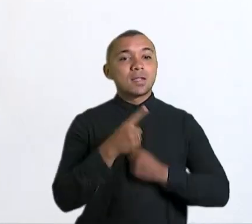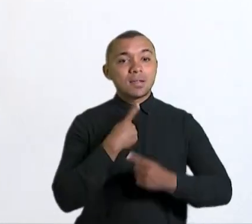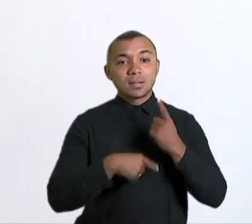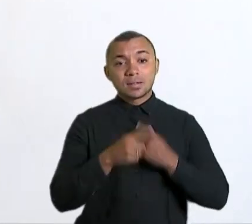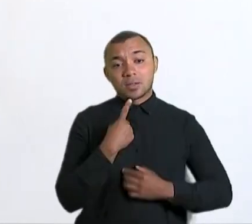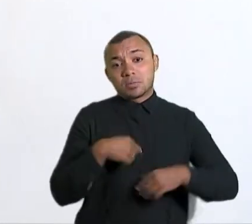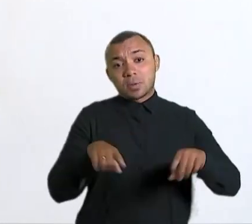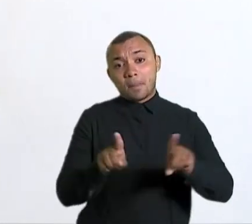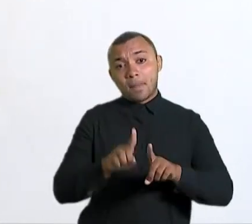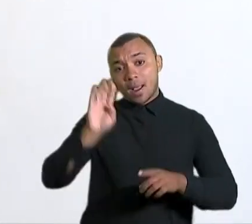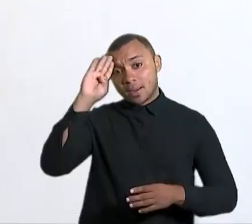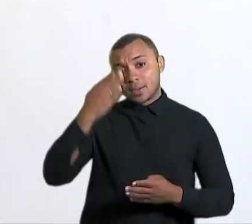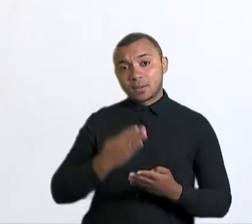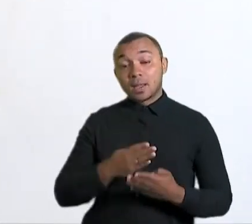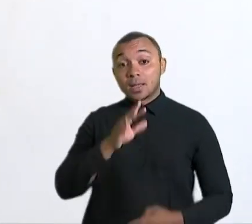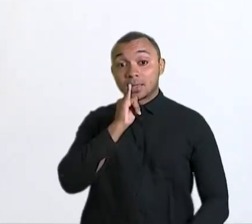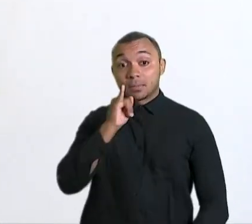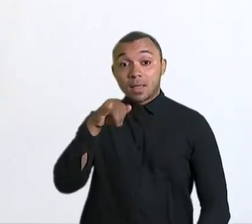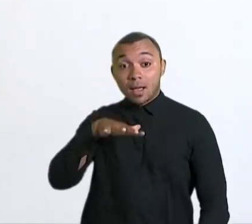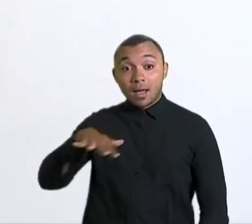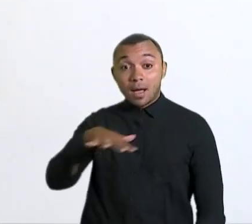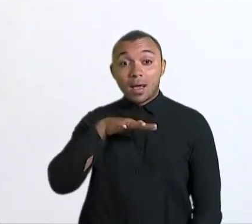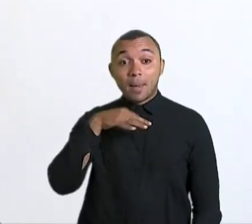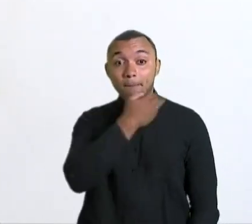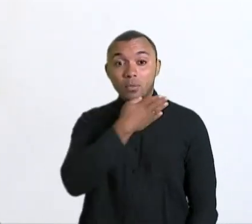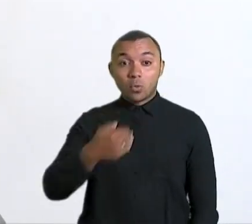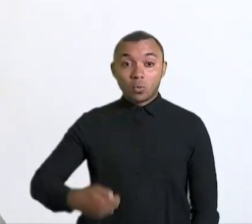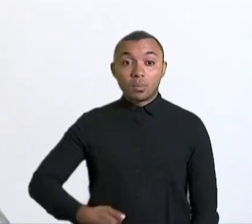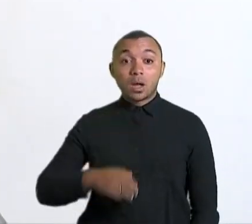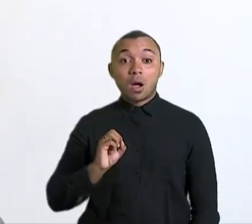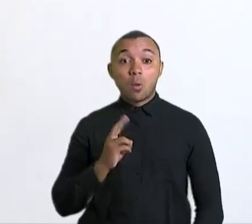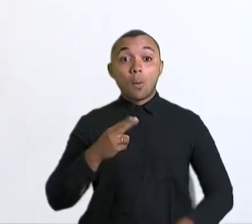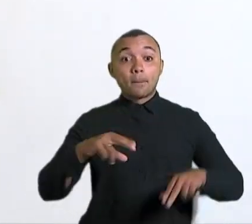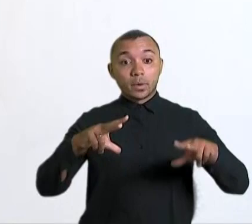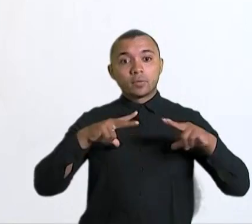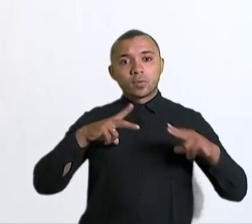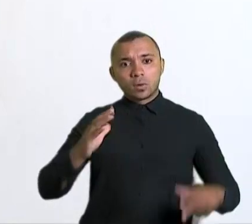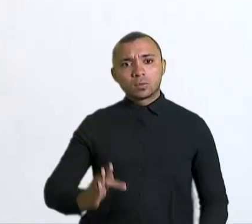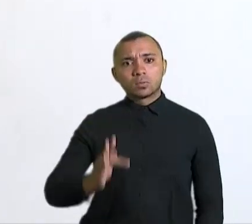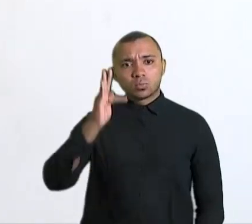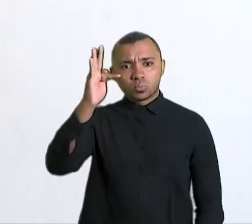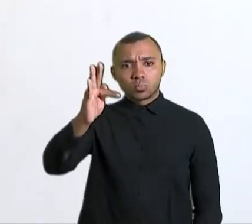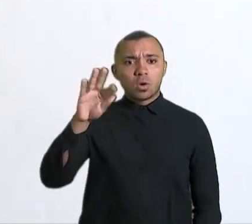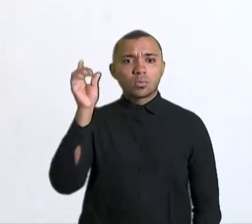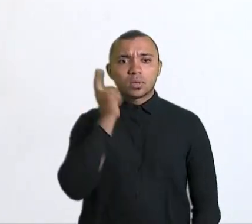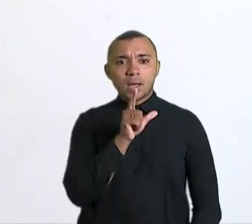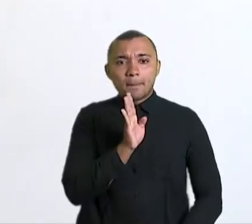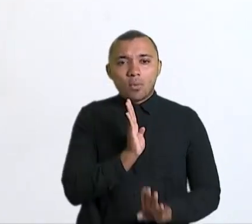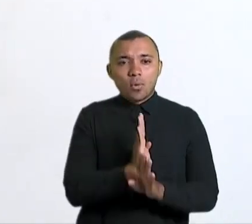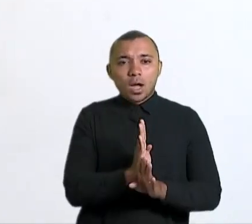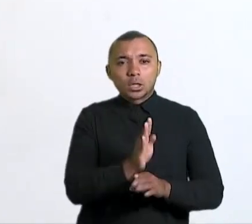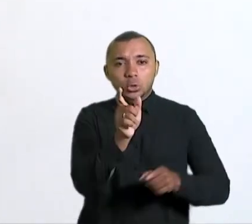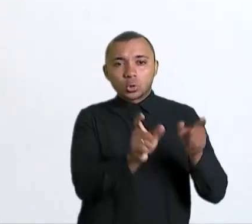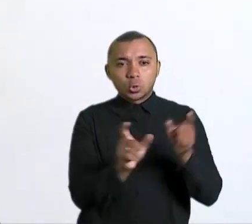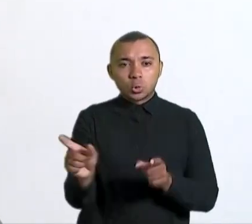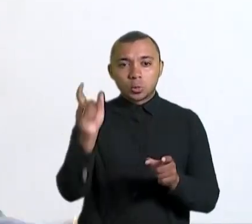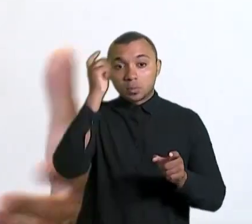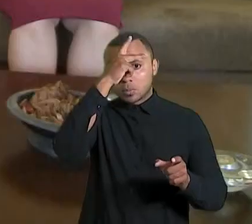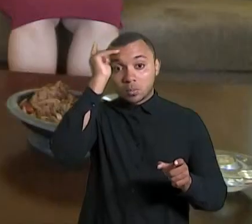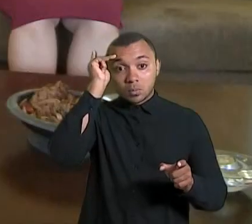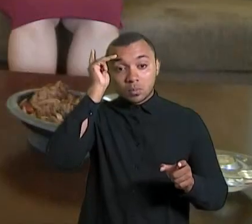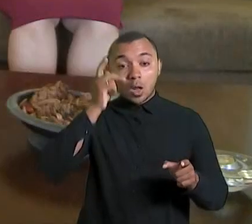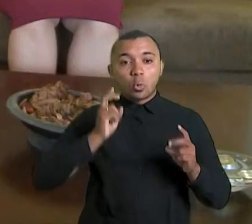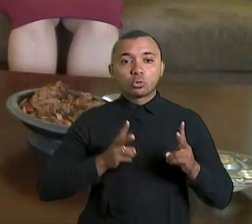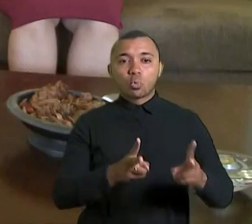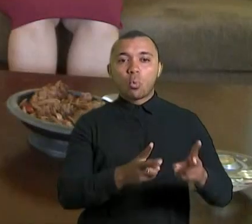né, que tanto o setor público como o setor privado um dia vai dar total condições para que essas pessoas possam estar com os